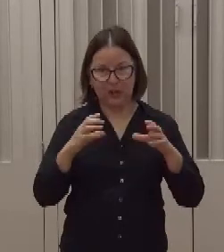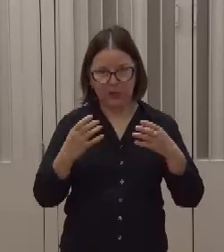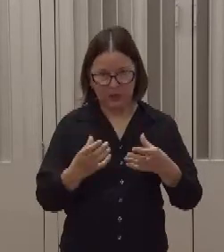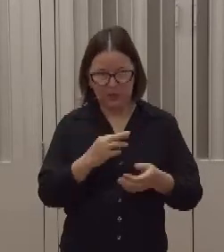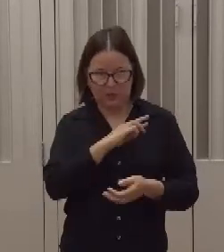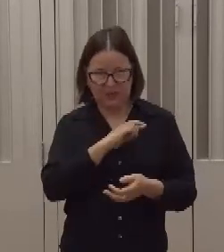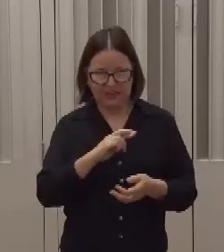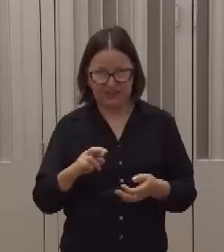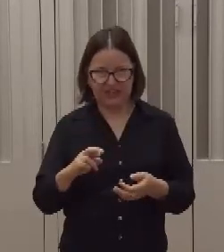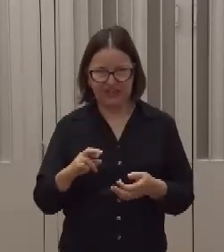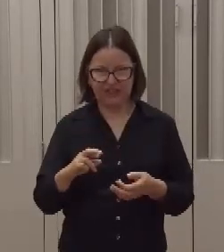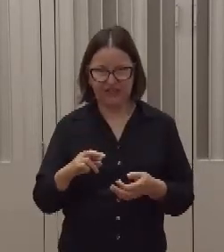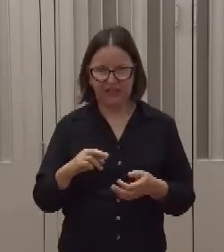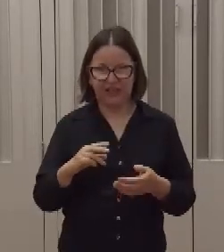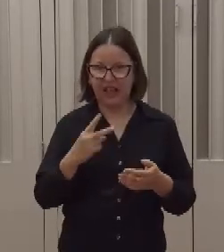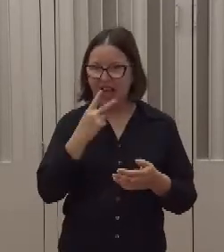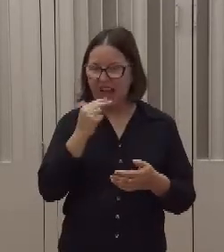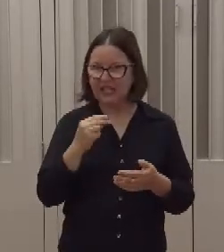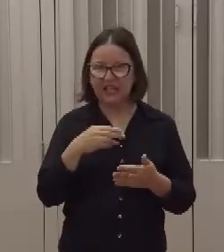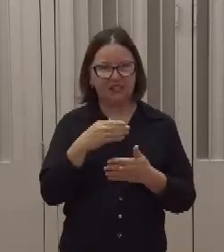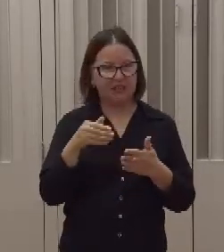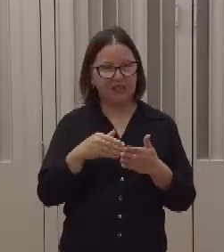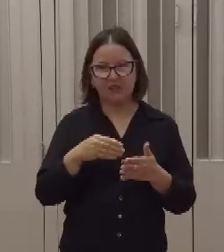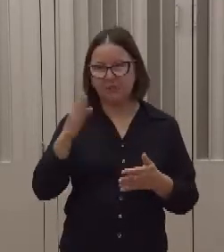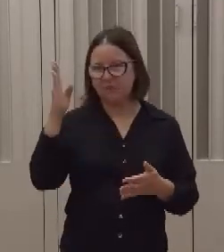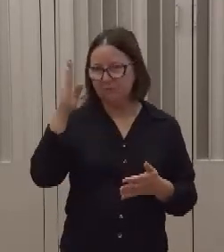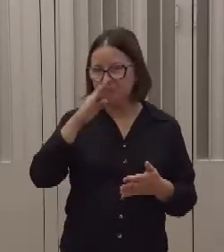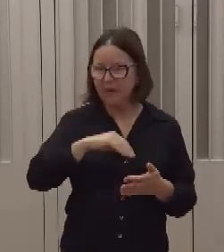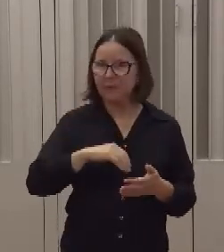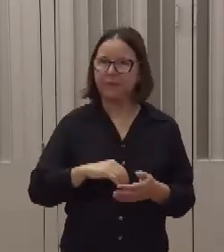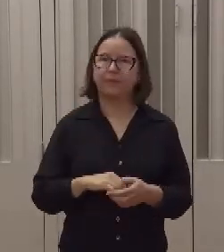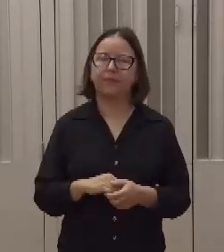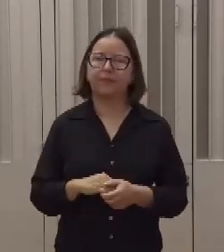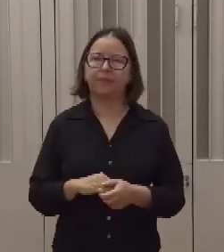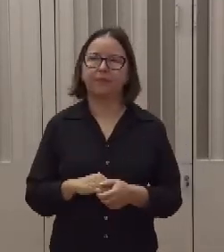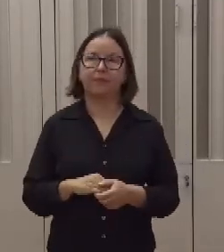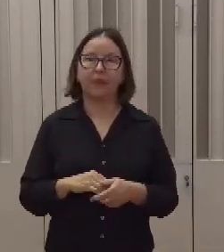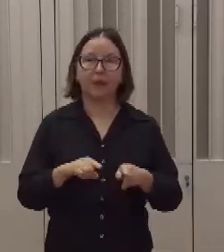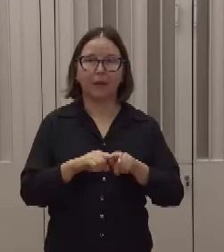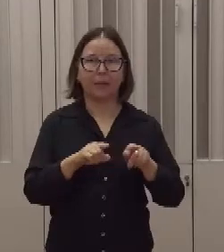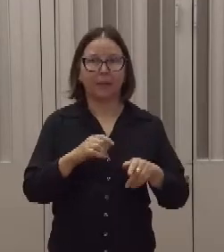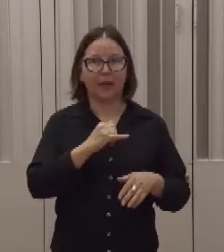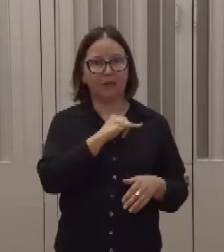daquilo. O apóstolo João acautela os irmãos dizendo: